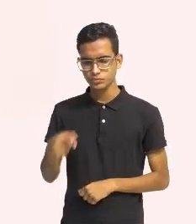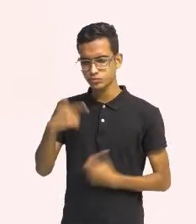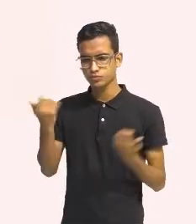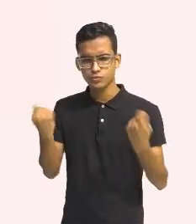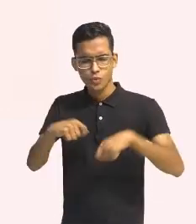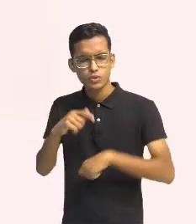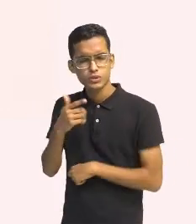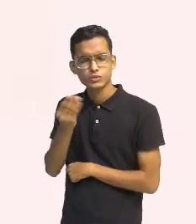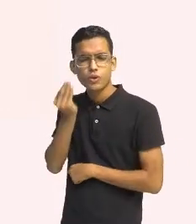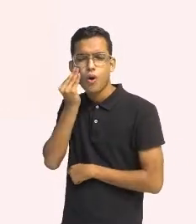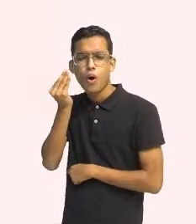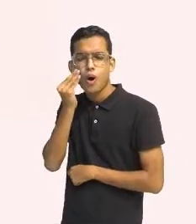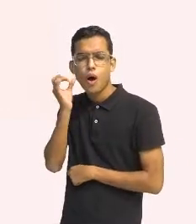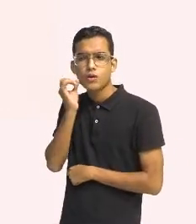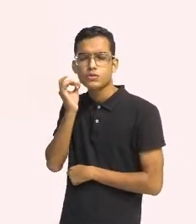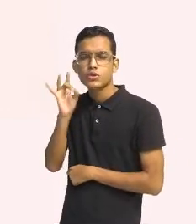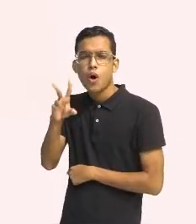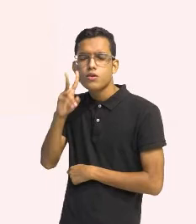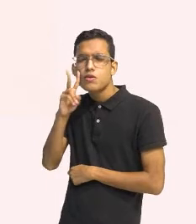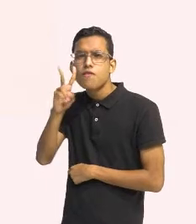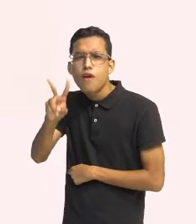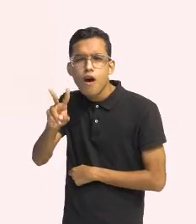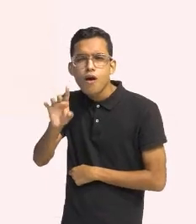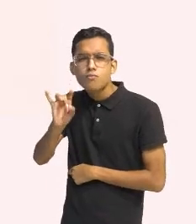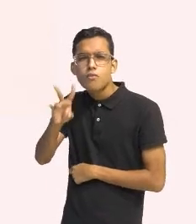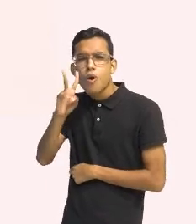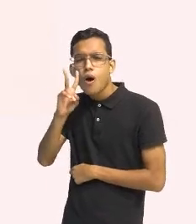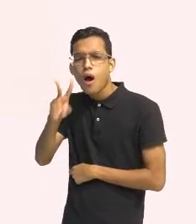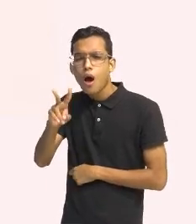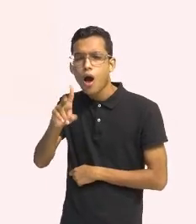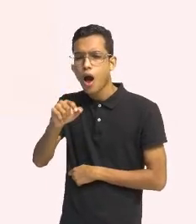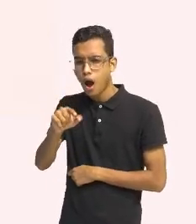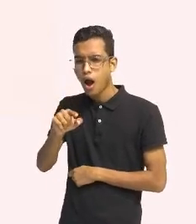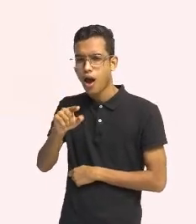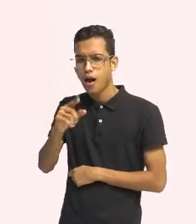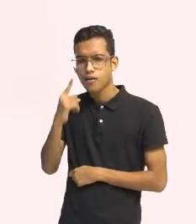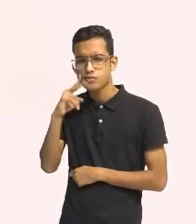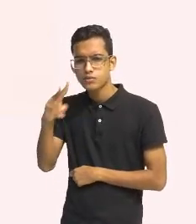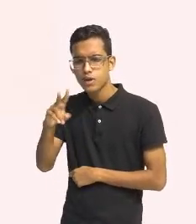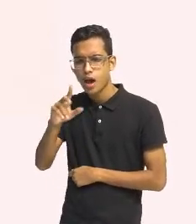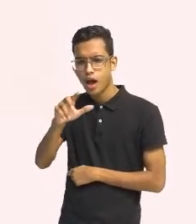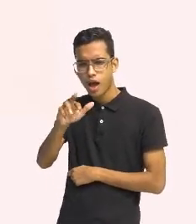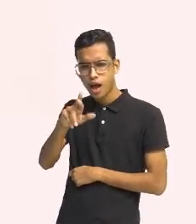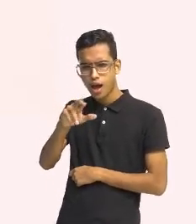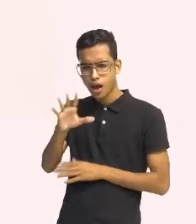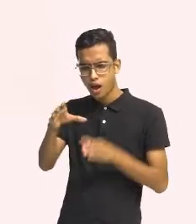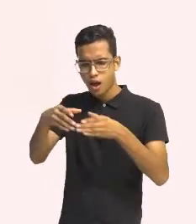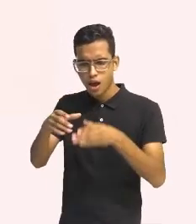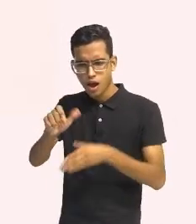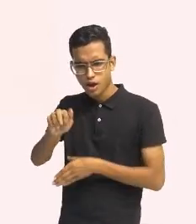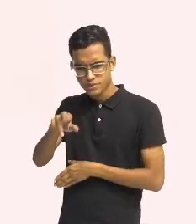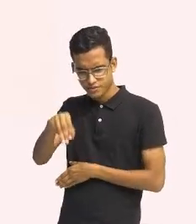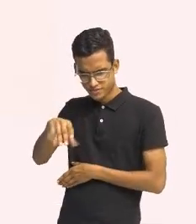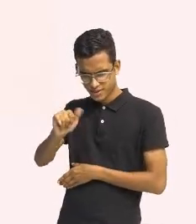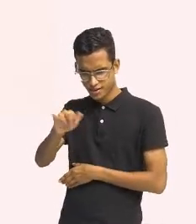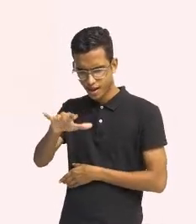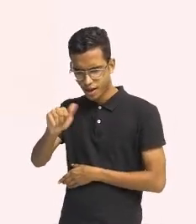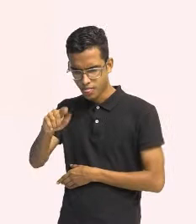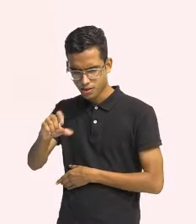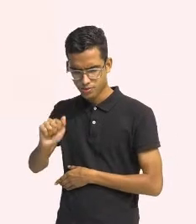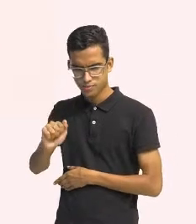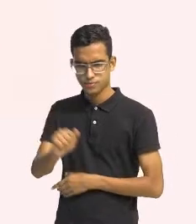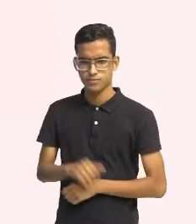observar aqui, só de olhar que ela é uma cadeia ramificada? É possível observar? Vamos caracterizar essa cadeia ramificada? Vamos